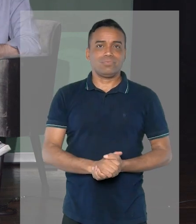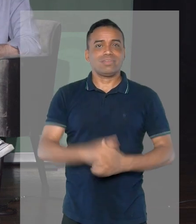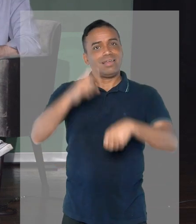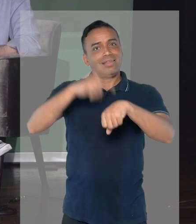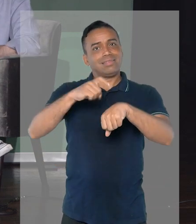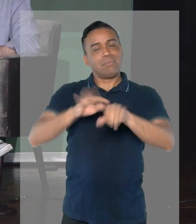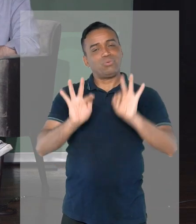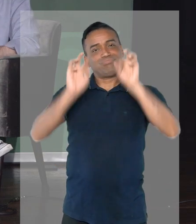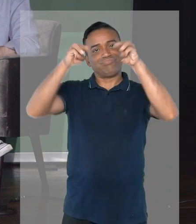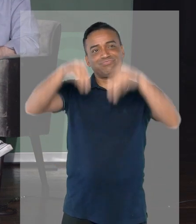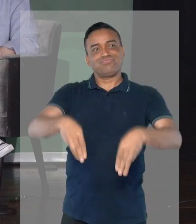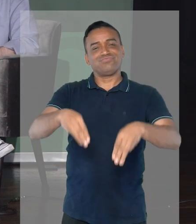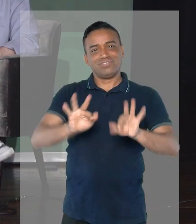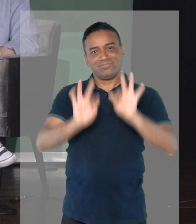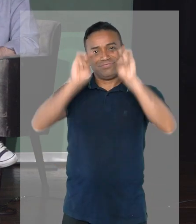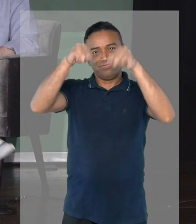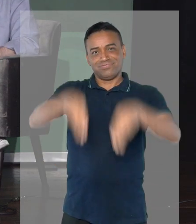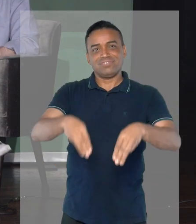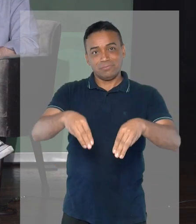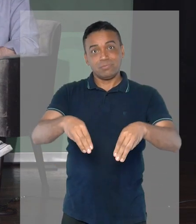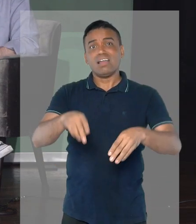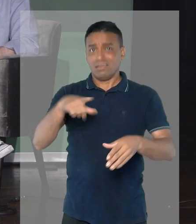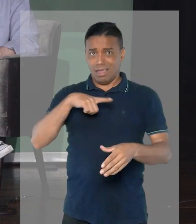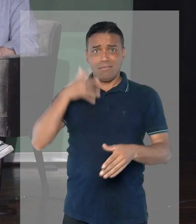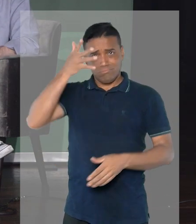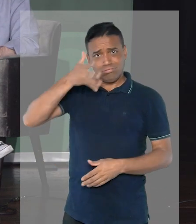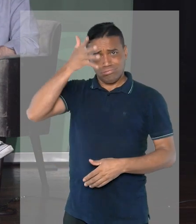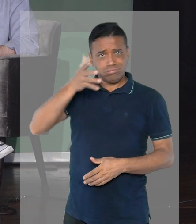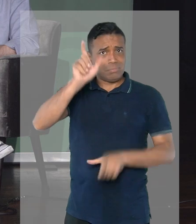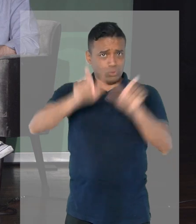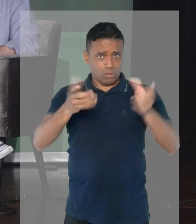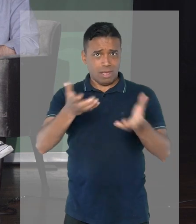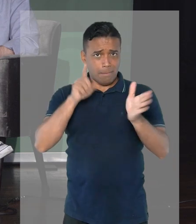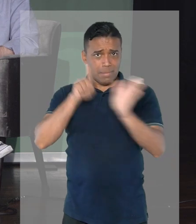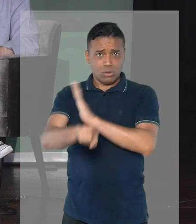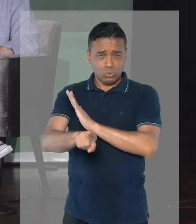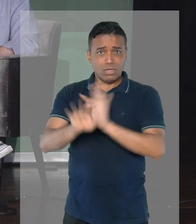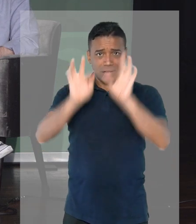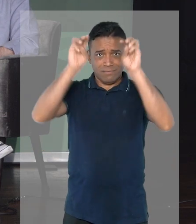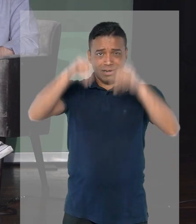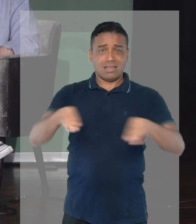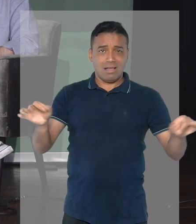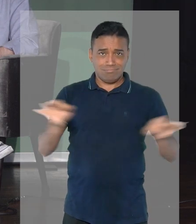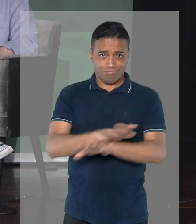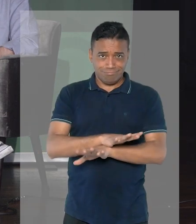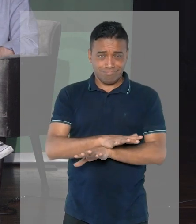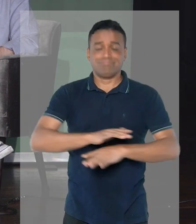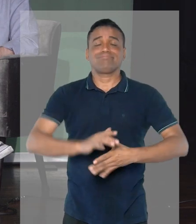Nosso tempo acabou. Alguém quer falar mais alguma coisa? Quer fazer pergunta para a gente